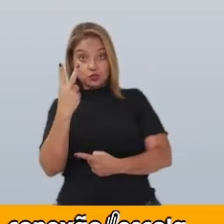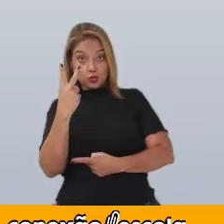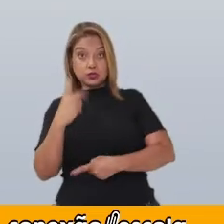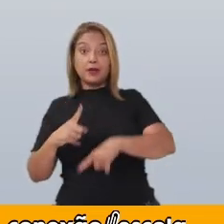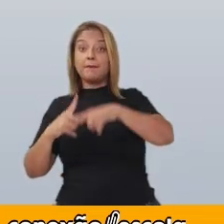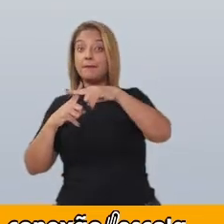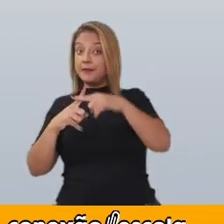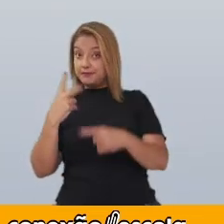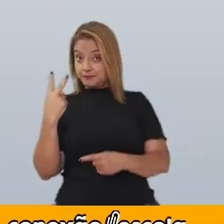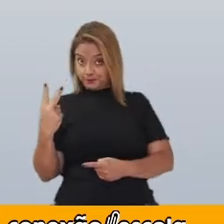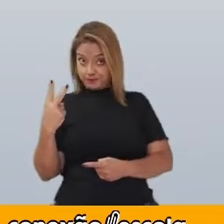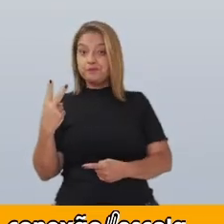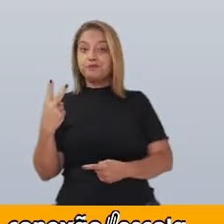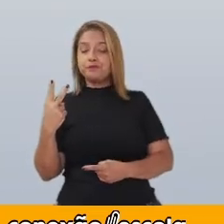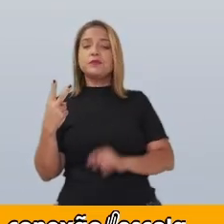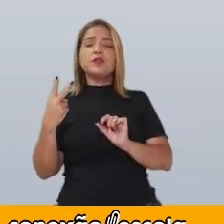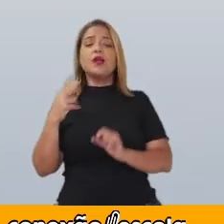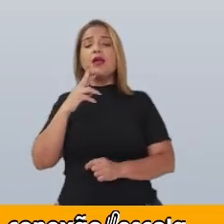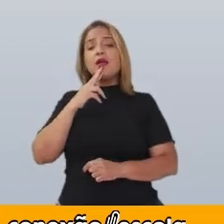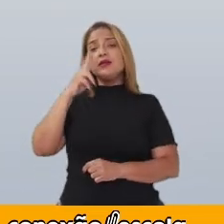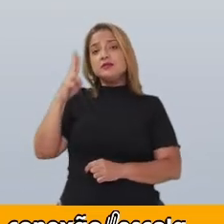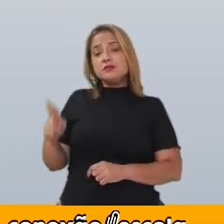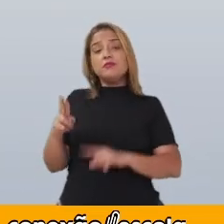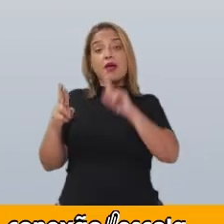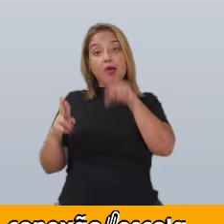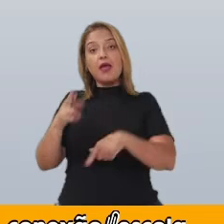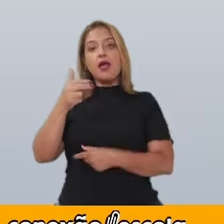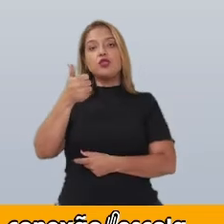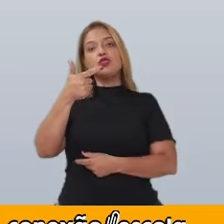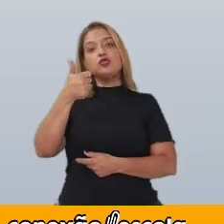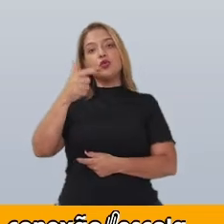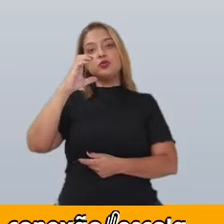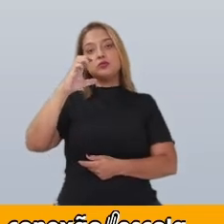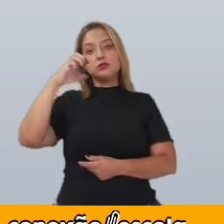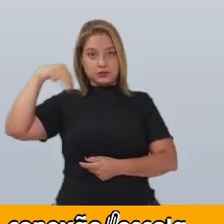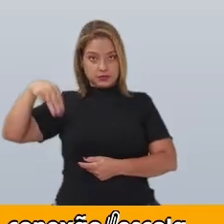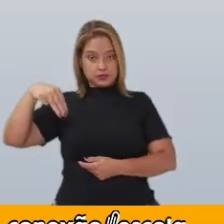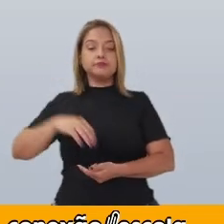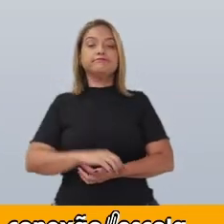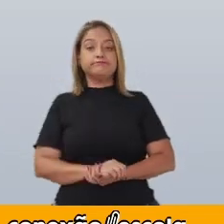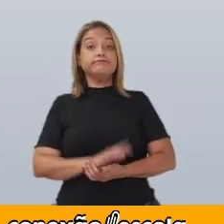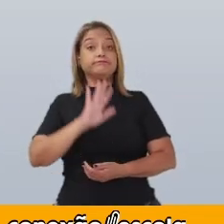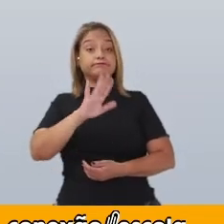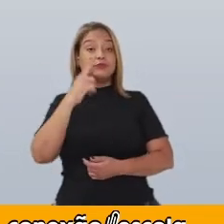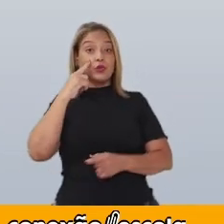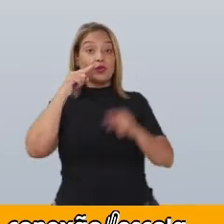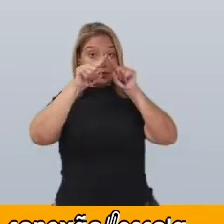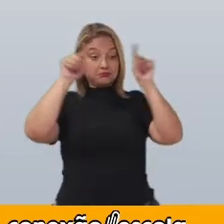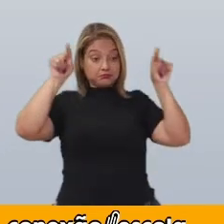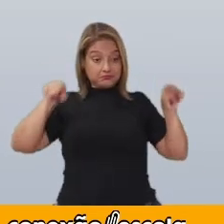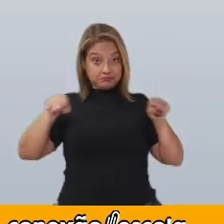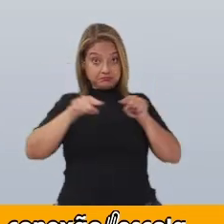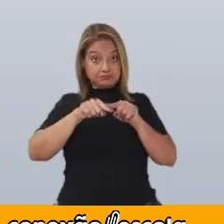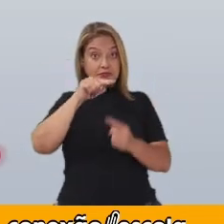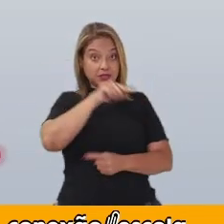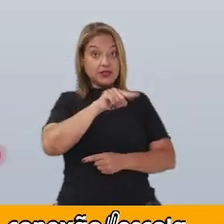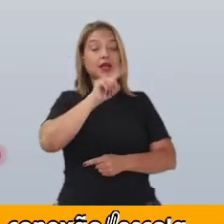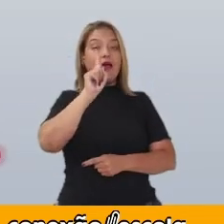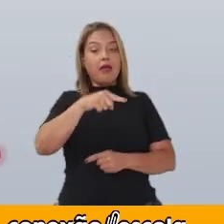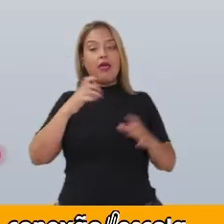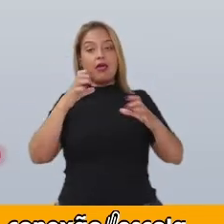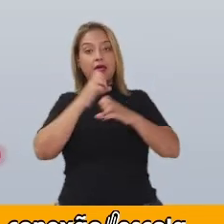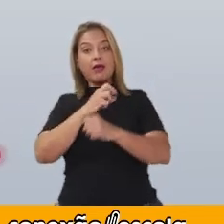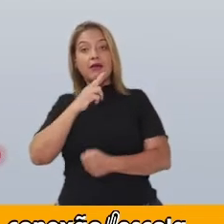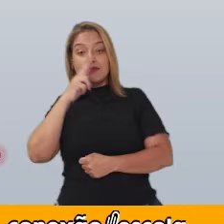2 mais 2, que ficaria com 12 centímetros. Então, o perímetro desse retângulo é